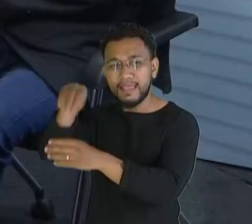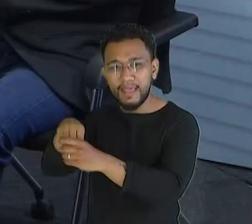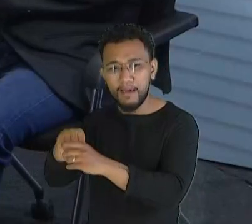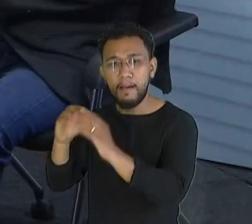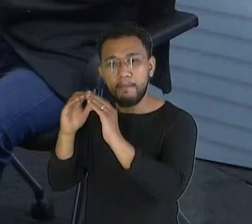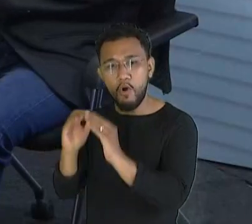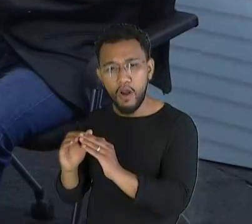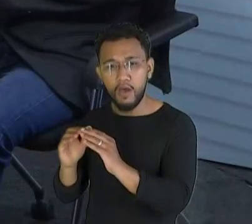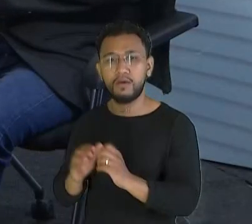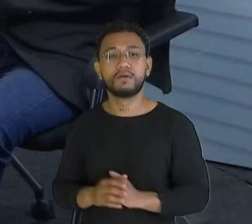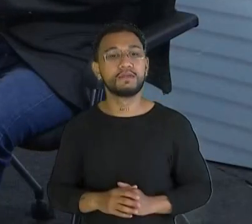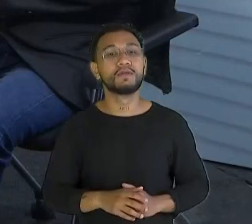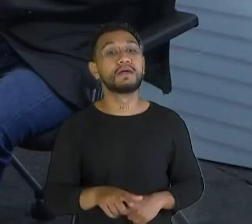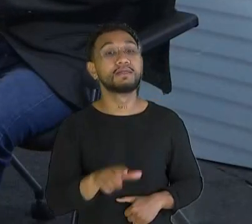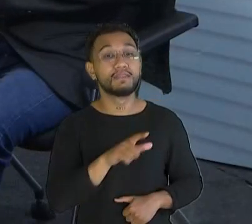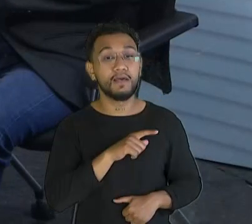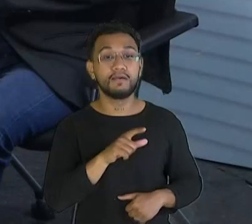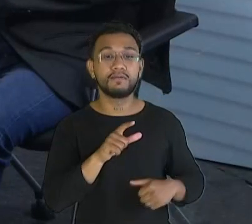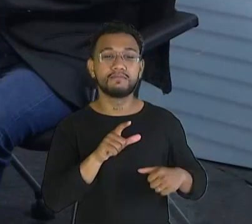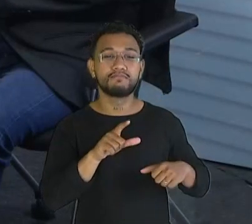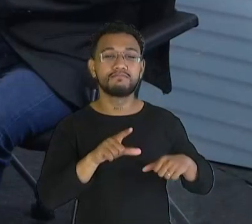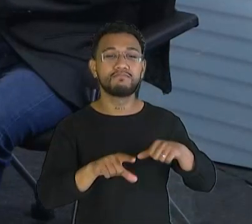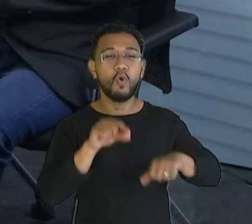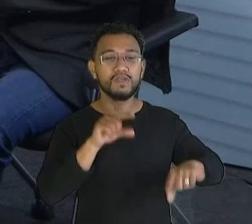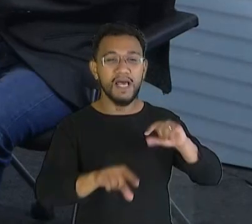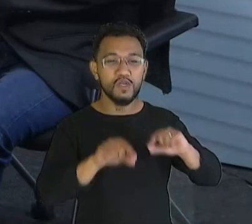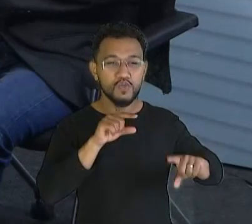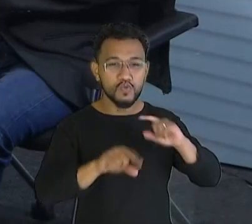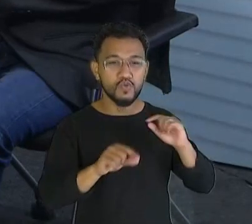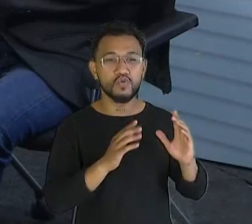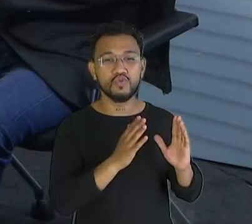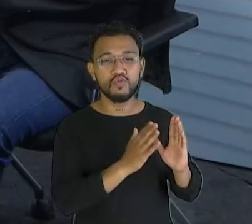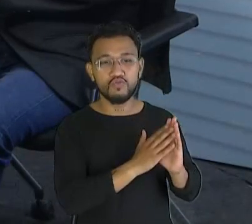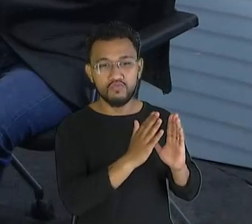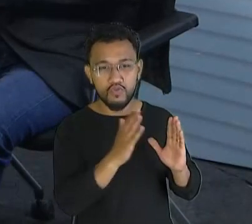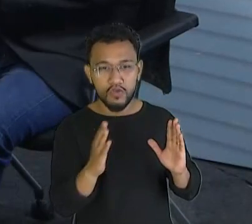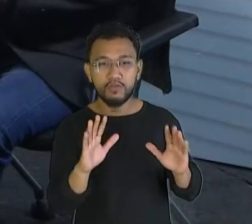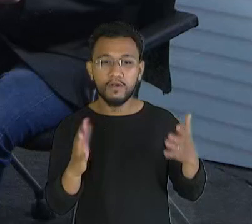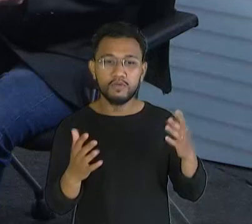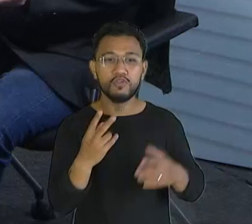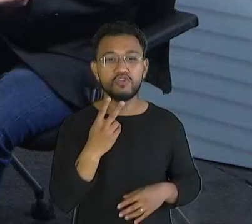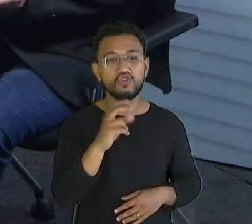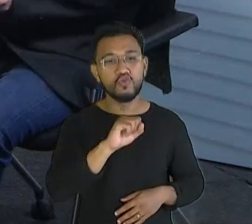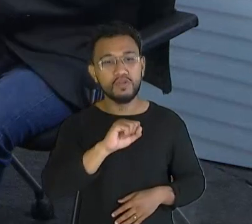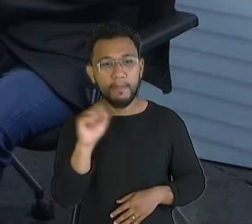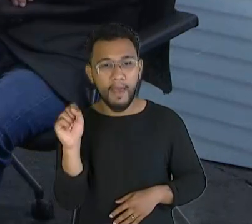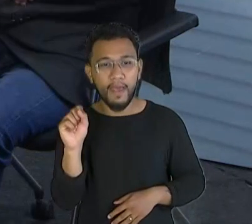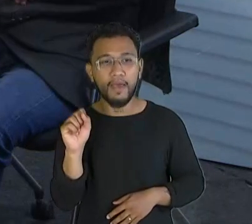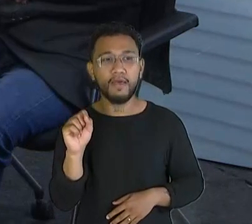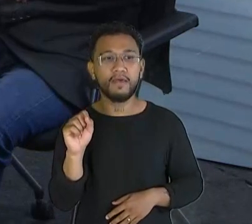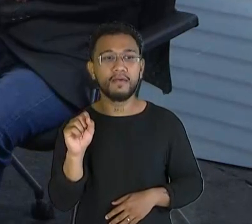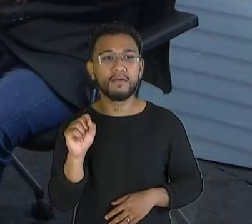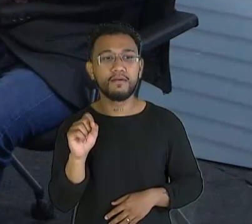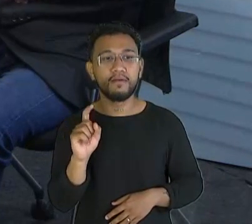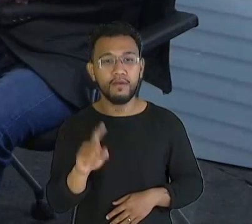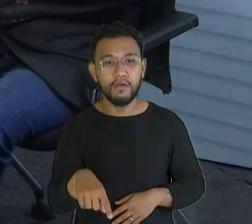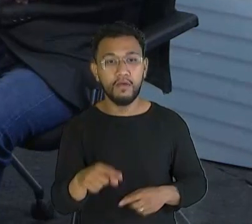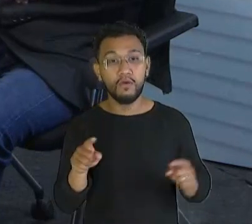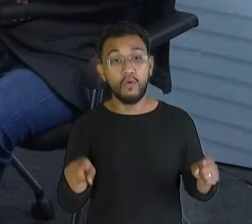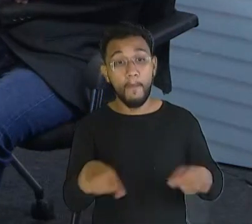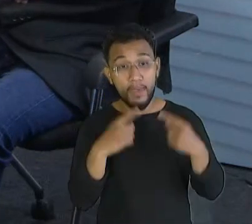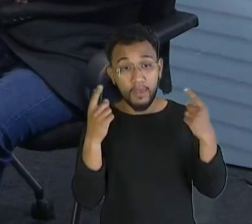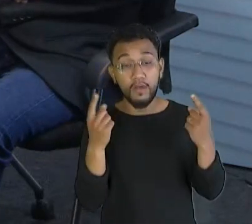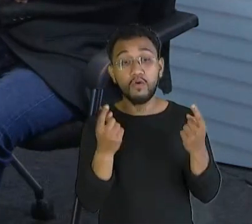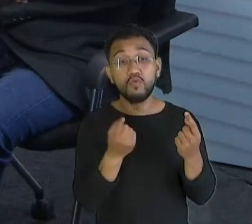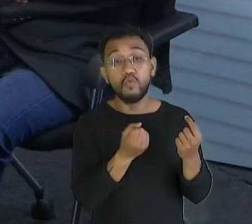seletivo. A gente lança o edital, normalmente no final do segundo semestre. Vê quantas vagas tem? É proporcional ao número de